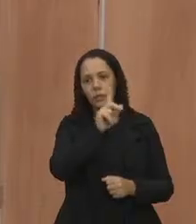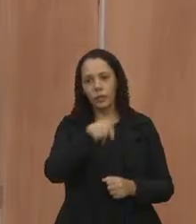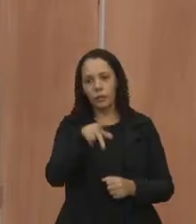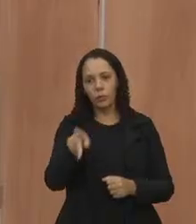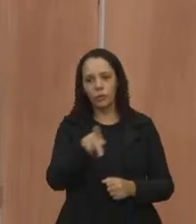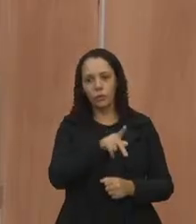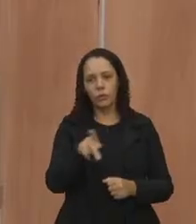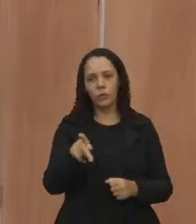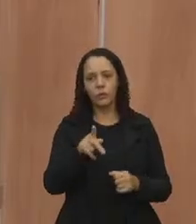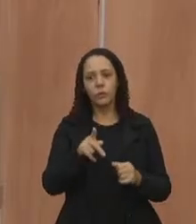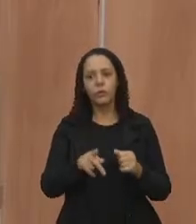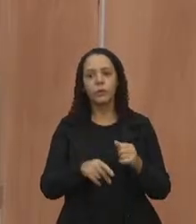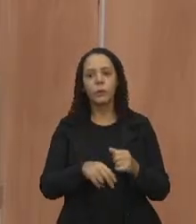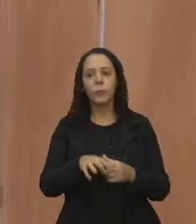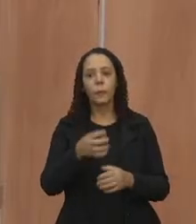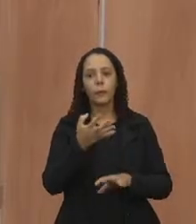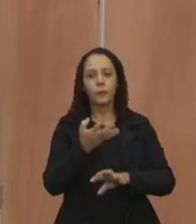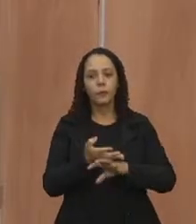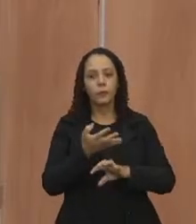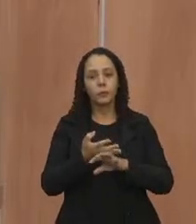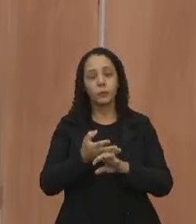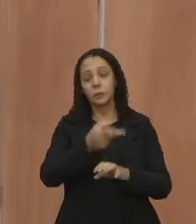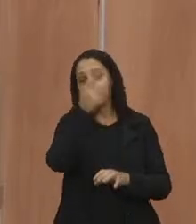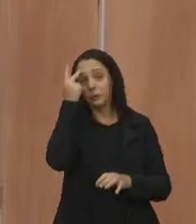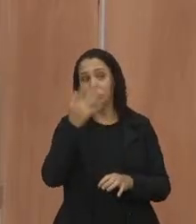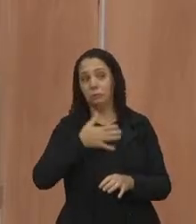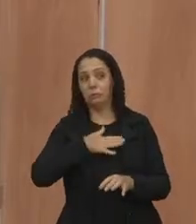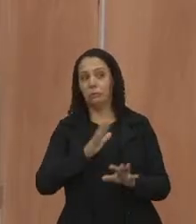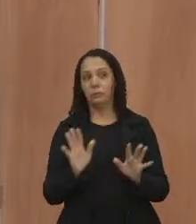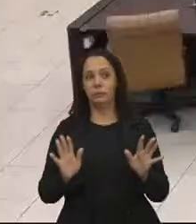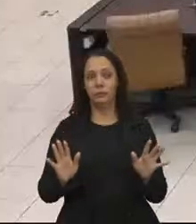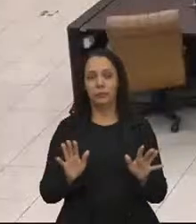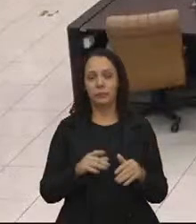também, de matemática. O pessoal não gosta muito. Mas...